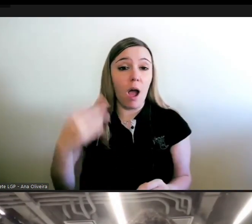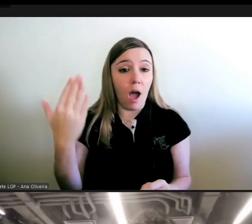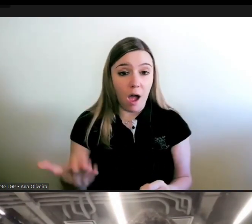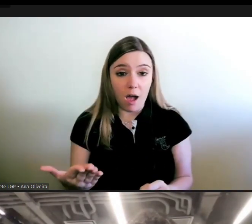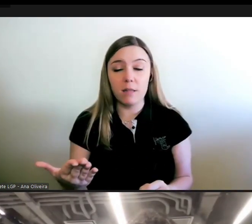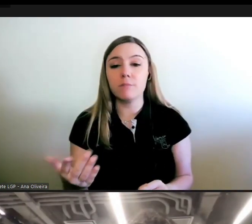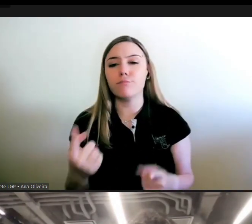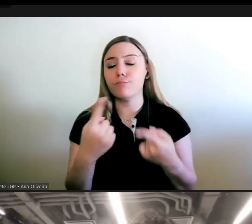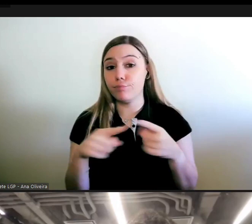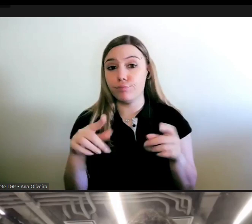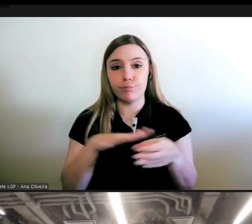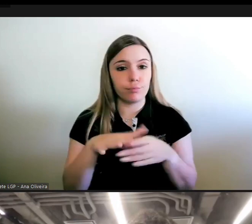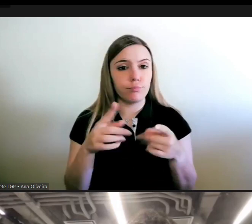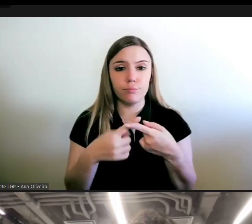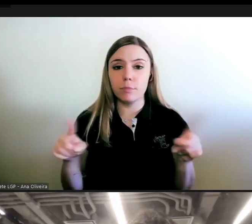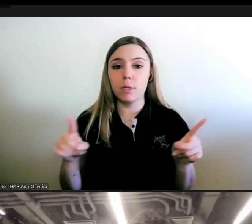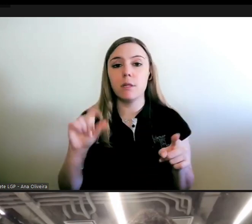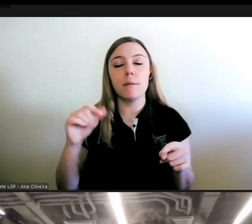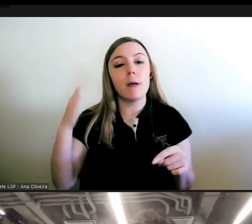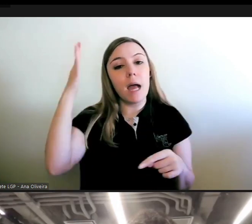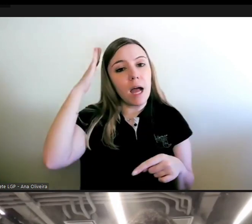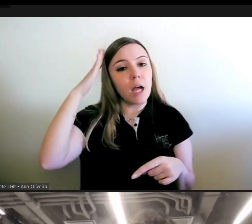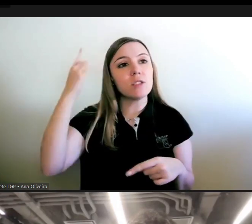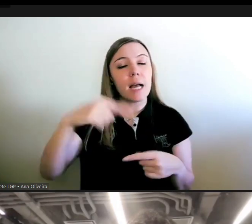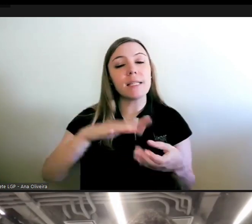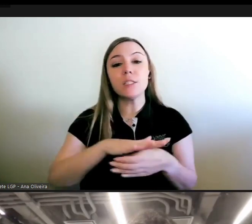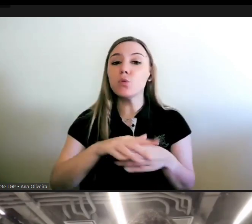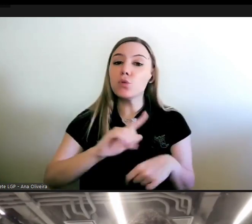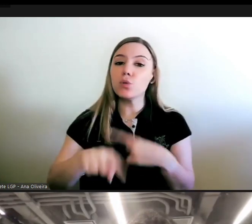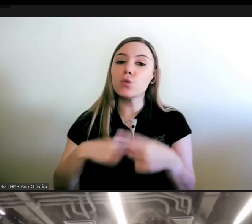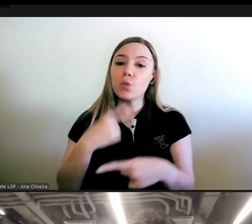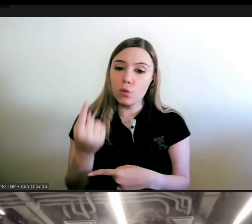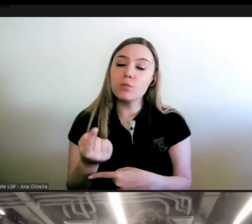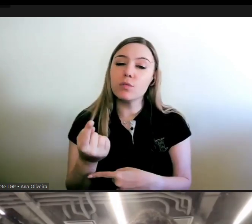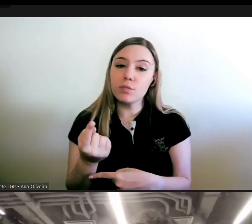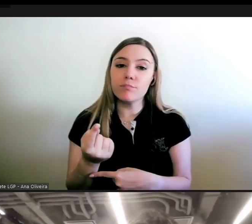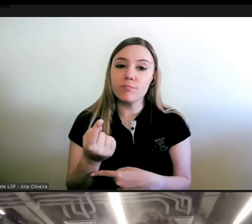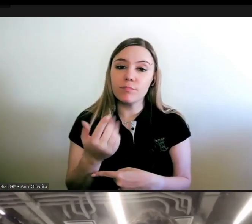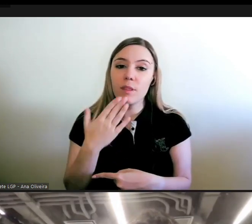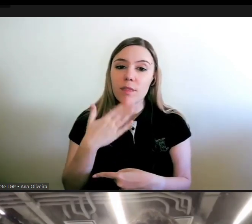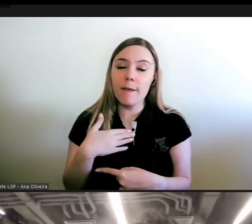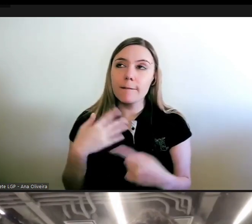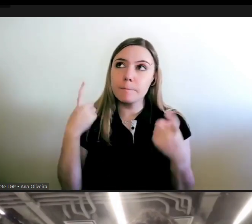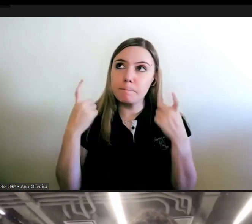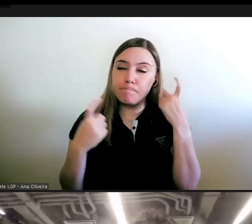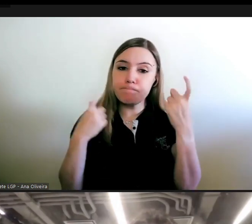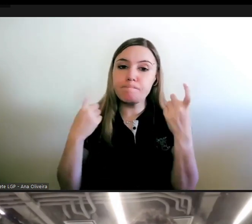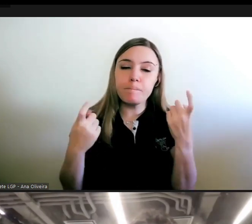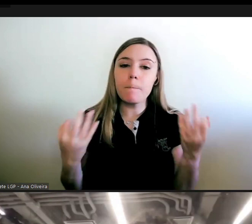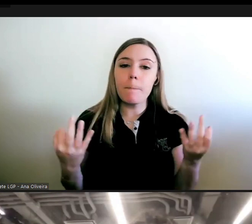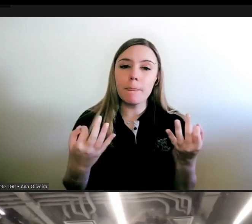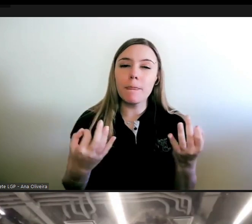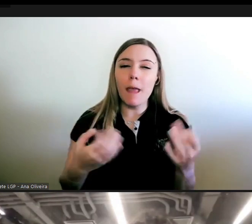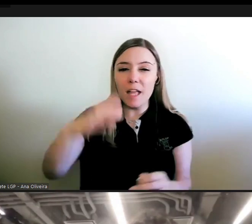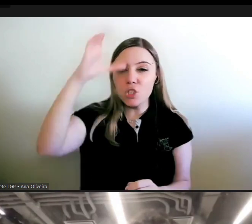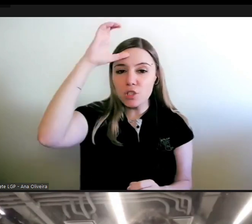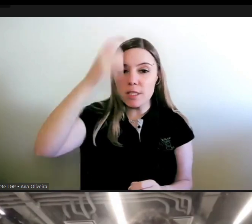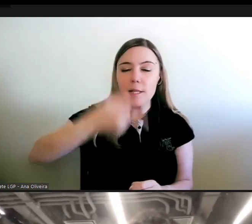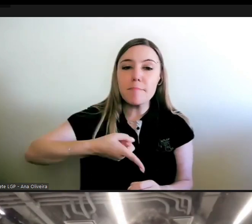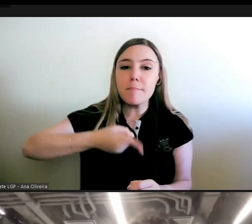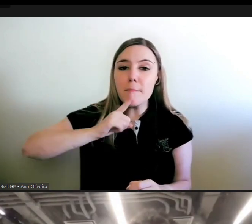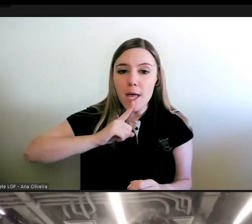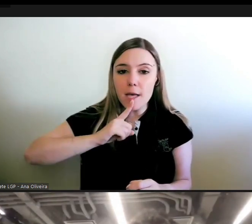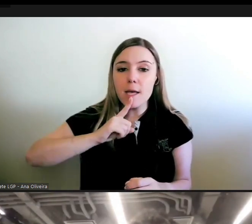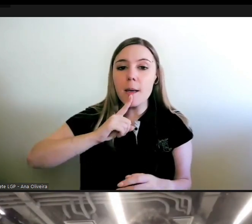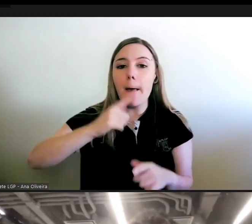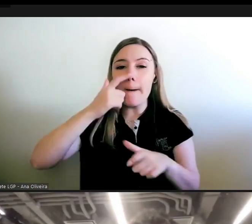não é? Eu acho que há aqui outras questões neste momento que me remetem muito, que é, de facto, a inteligência artificial vai deixar muita